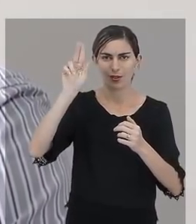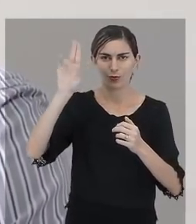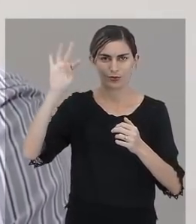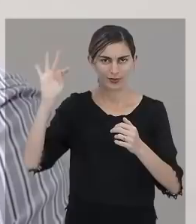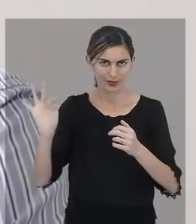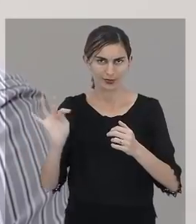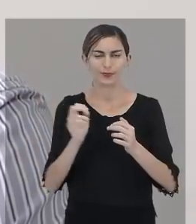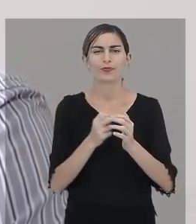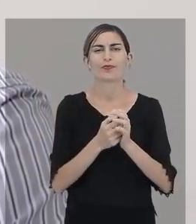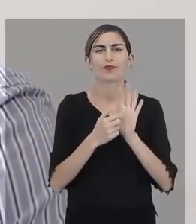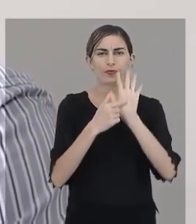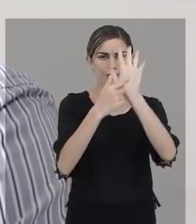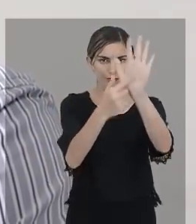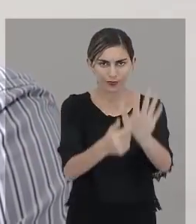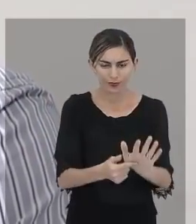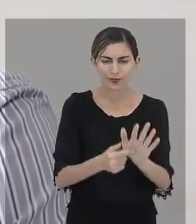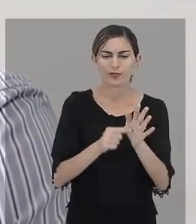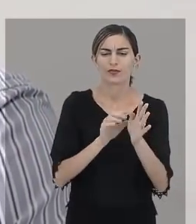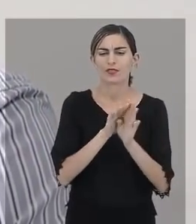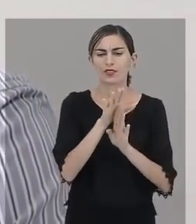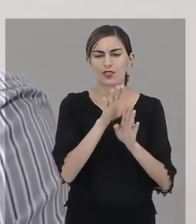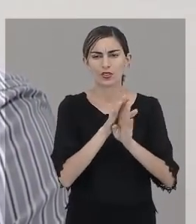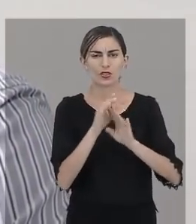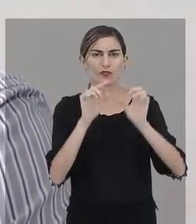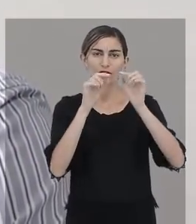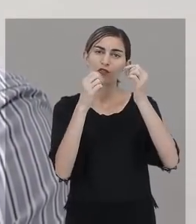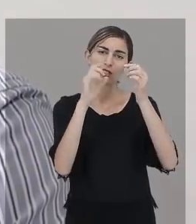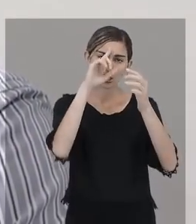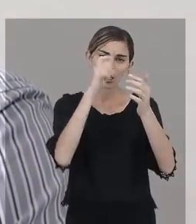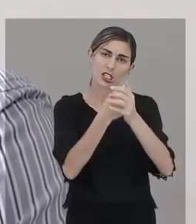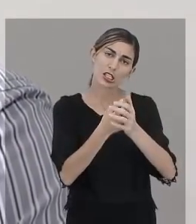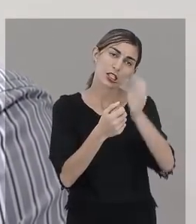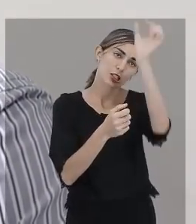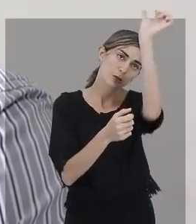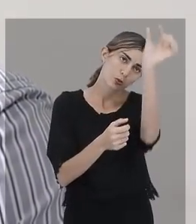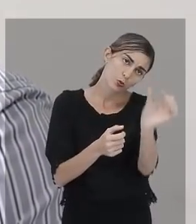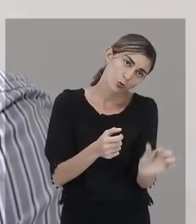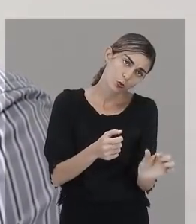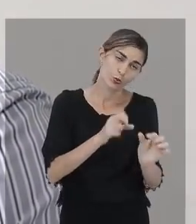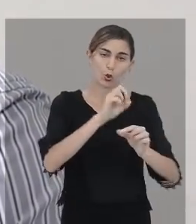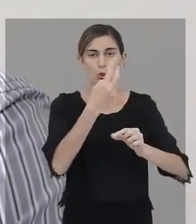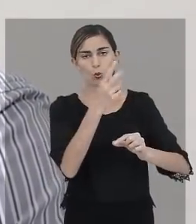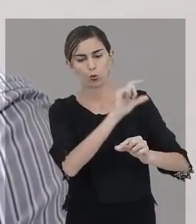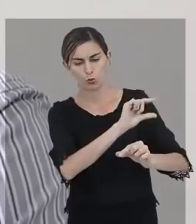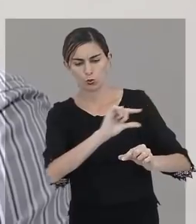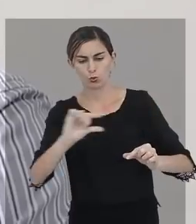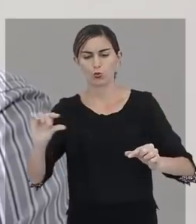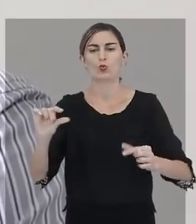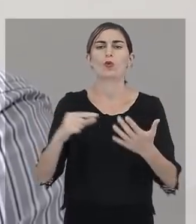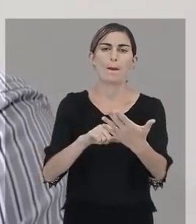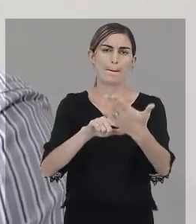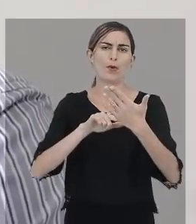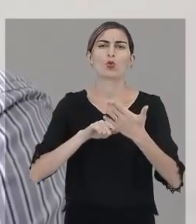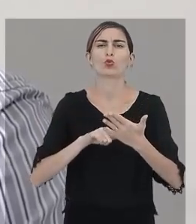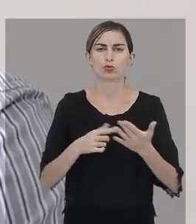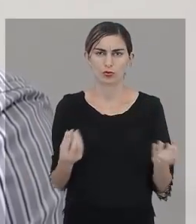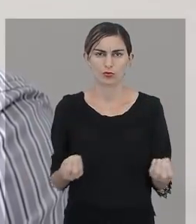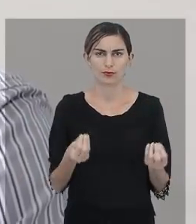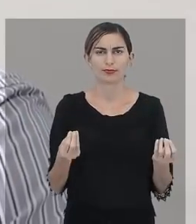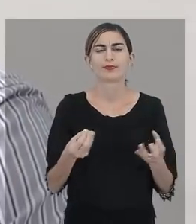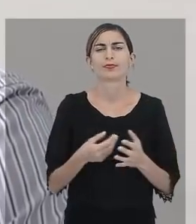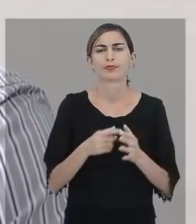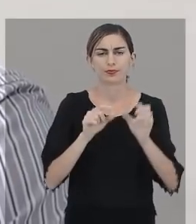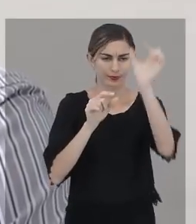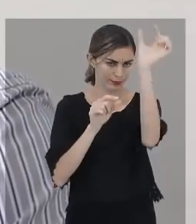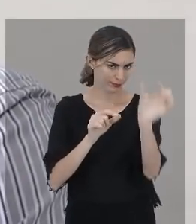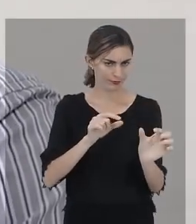componentes internos a ele e você define a orientação, se é horizontal ou vertical, e esses componentes vão ser exibidos em sequência, eles não são